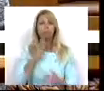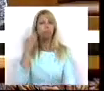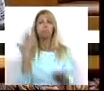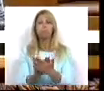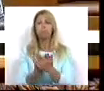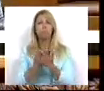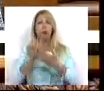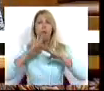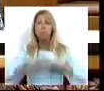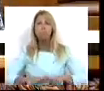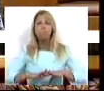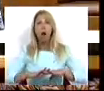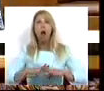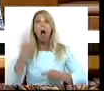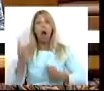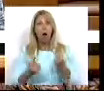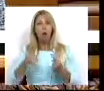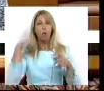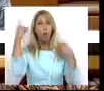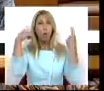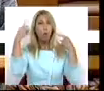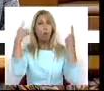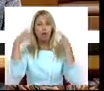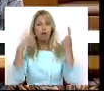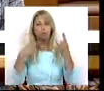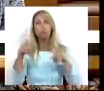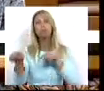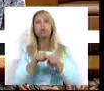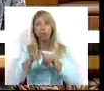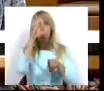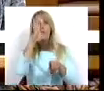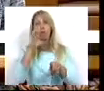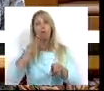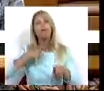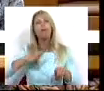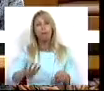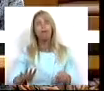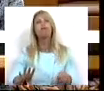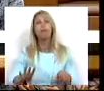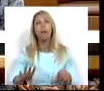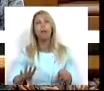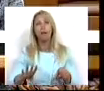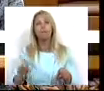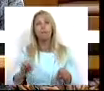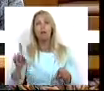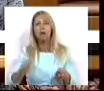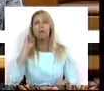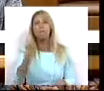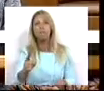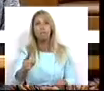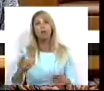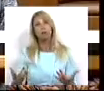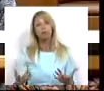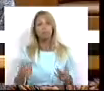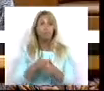travão a certas loucuras políticas que o Governo procura intensamente impor. Cumpre, por